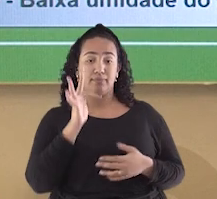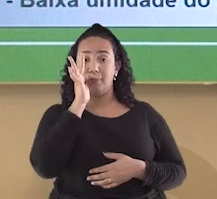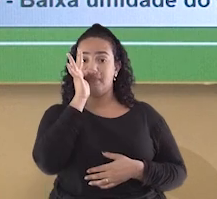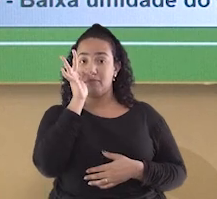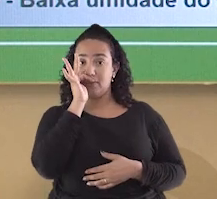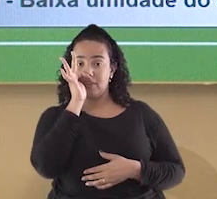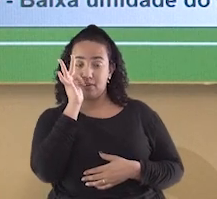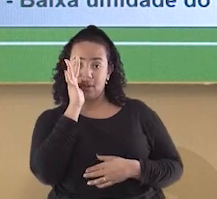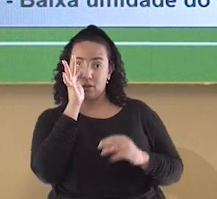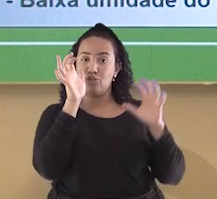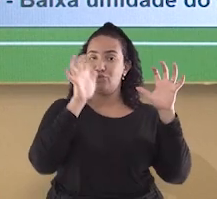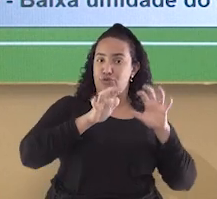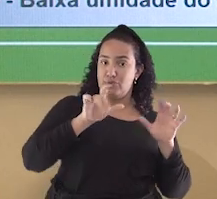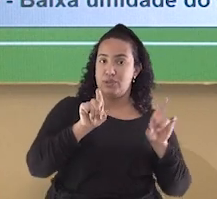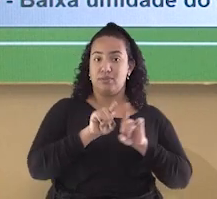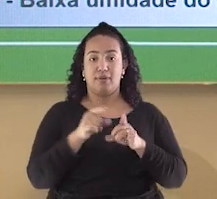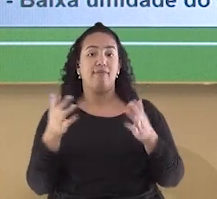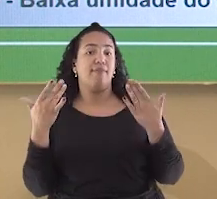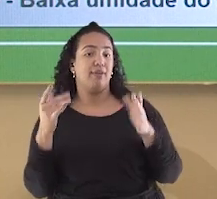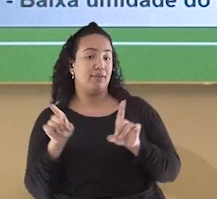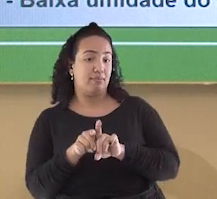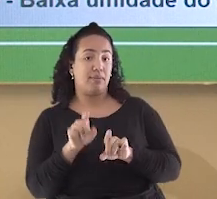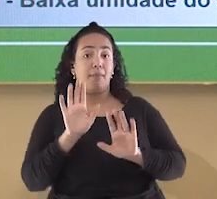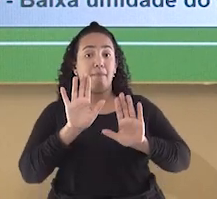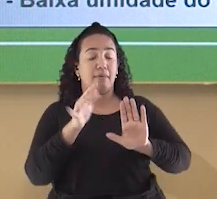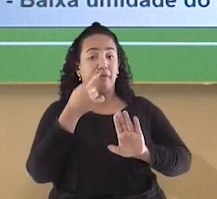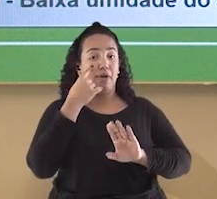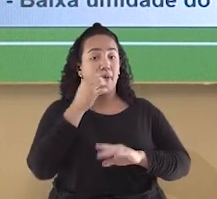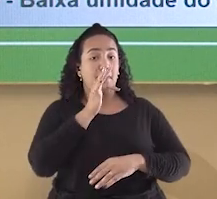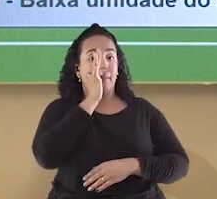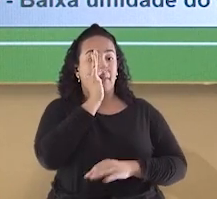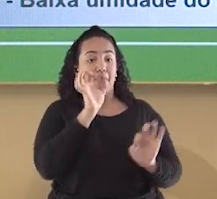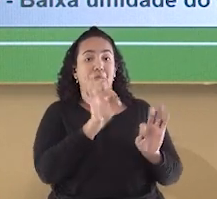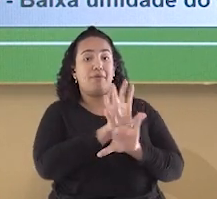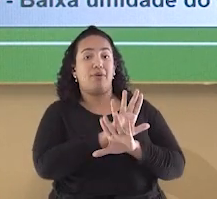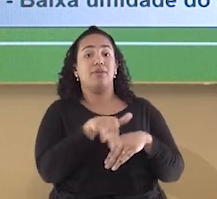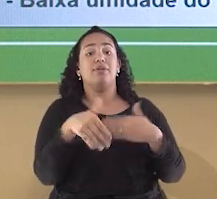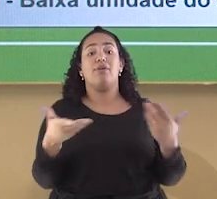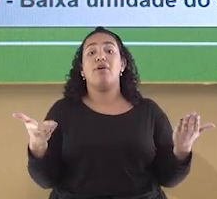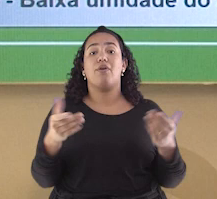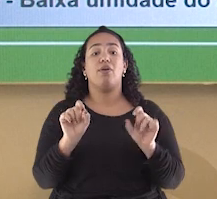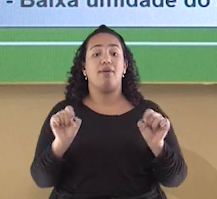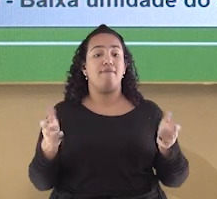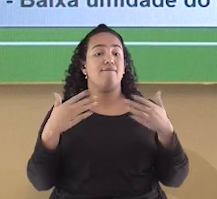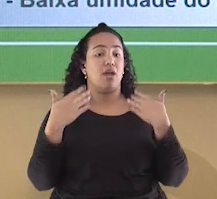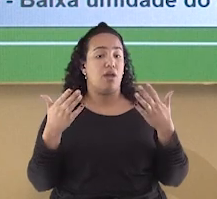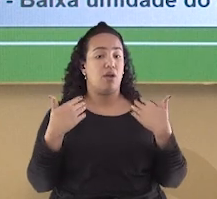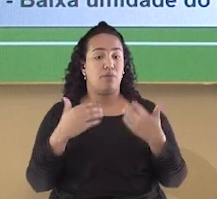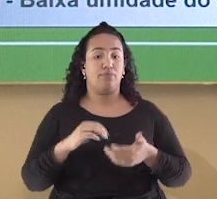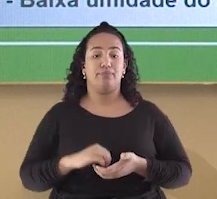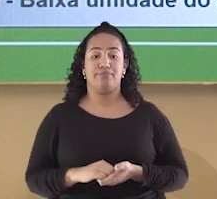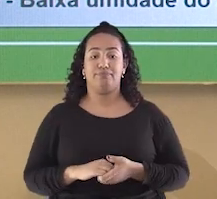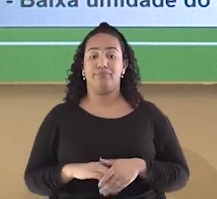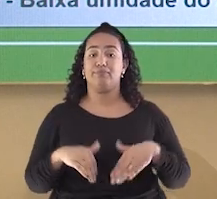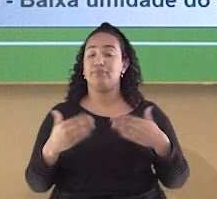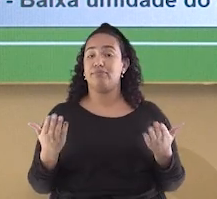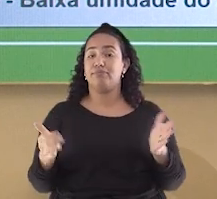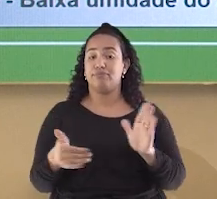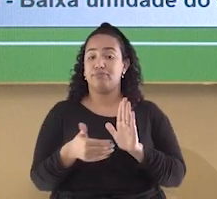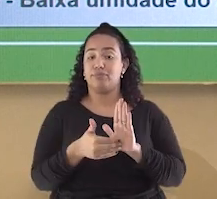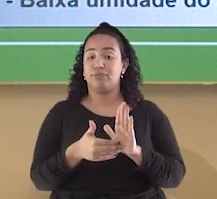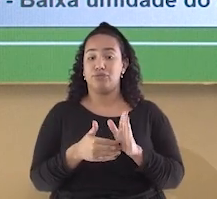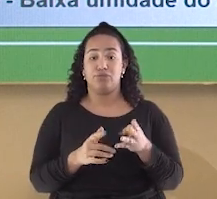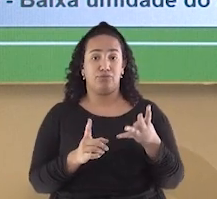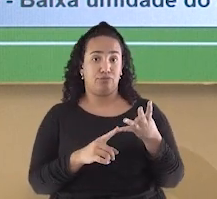primavera classificada ali na primeira opção. Então, estamos falando do verão. E por fim, a nossa última estação, que traz